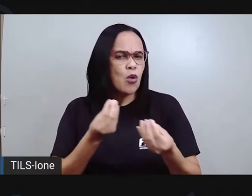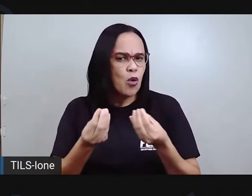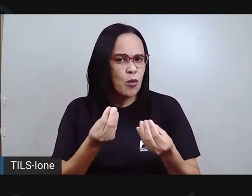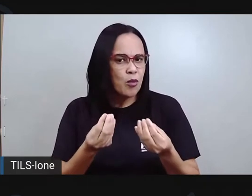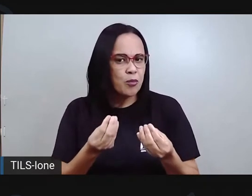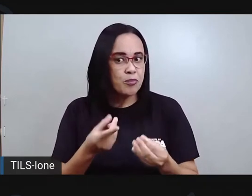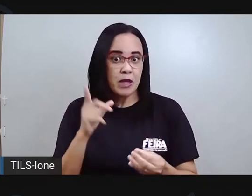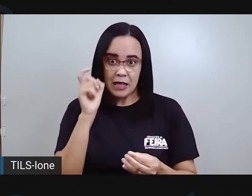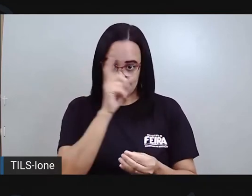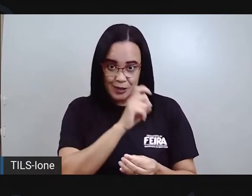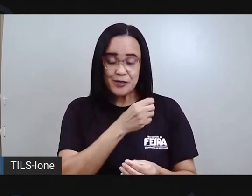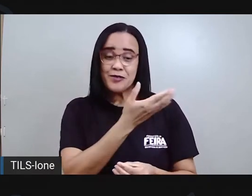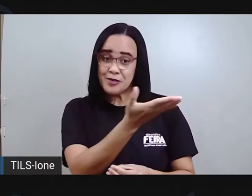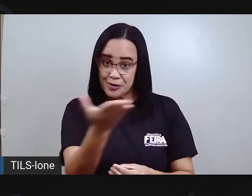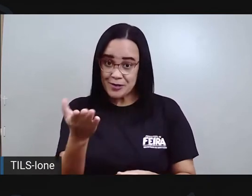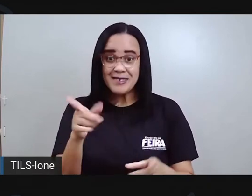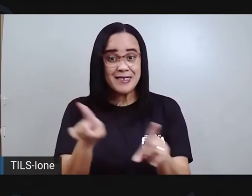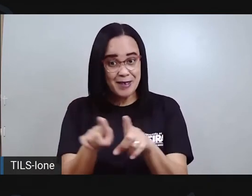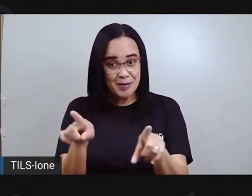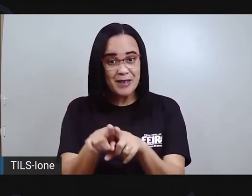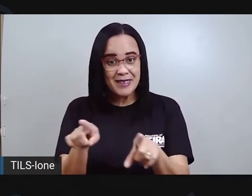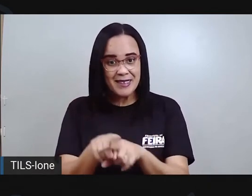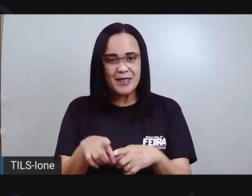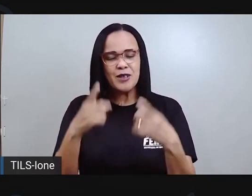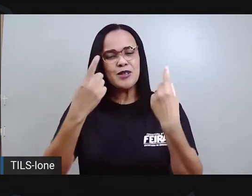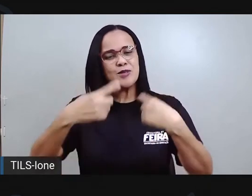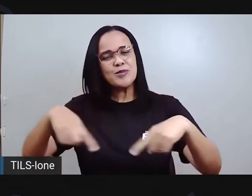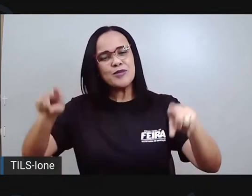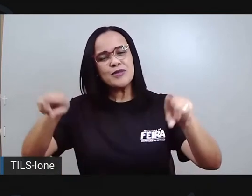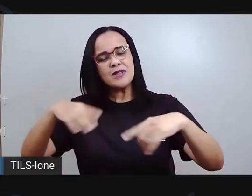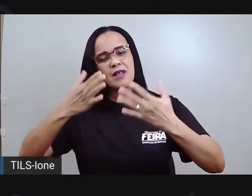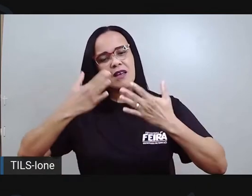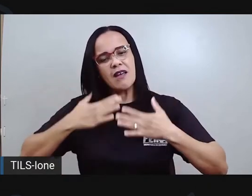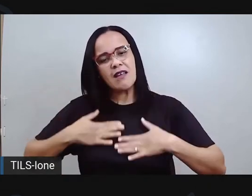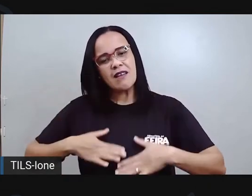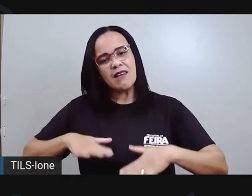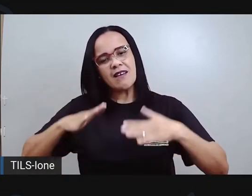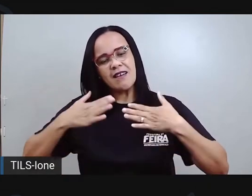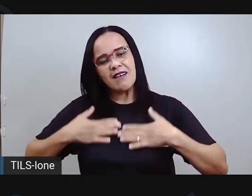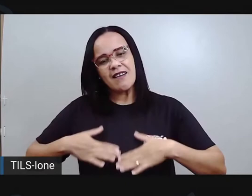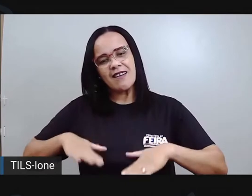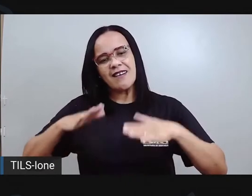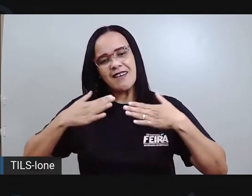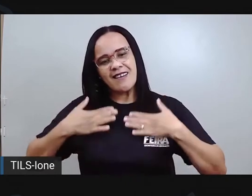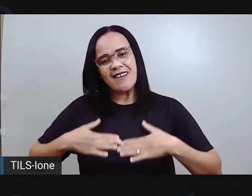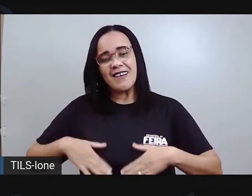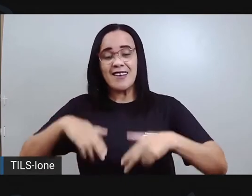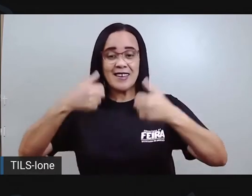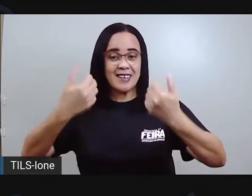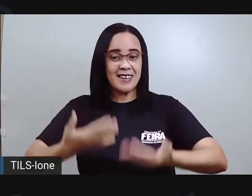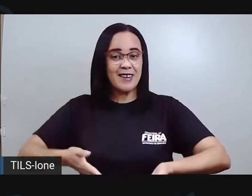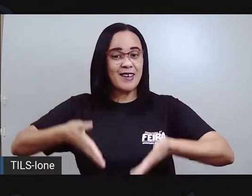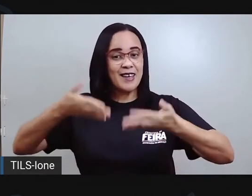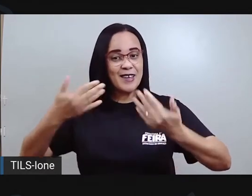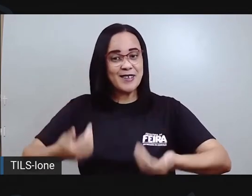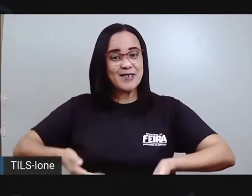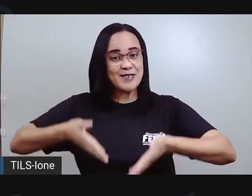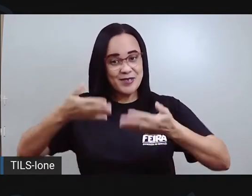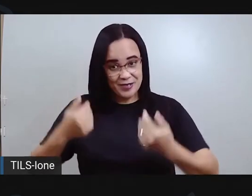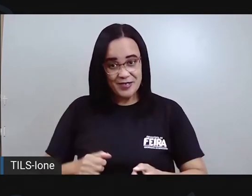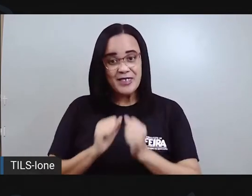tá, meninada? É uma música bem suave, bem lenta, então dá para você